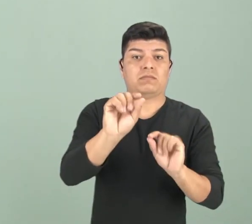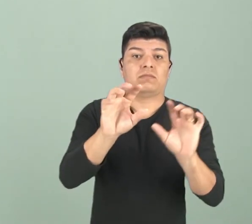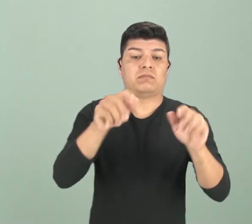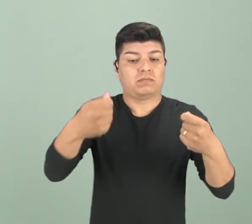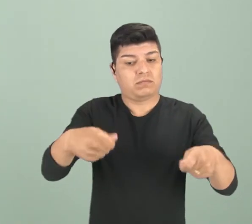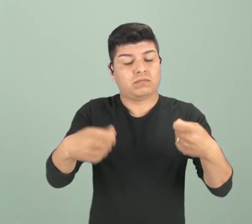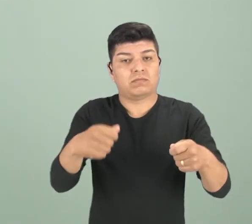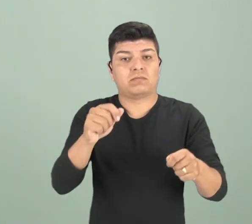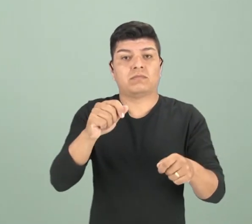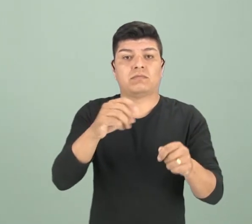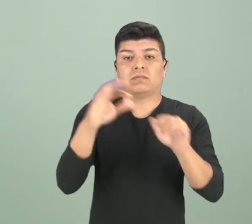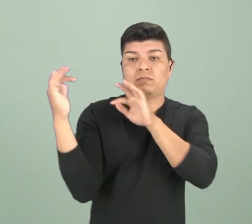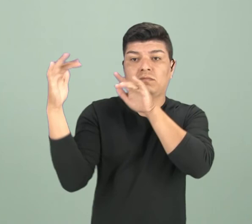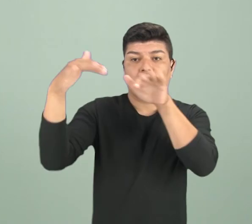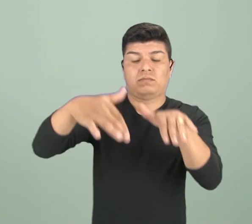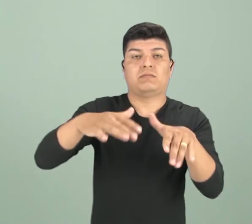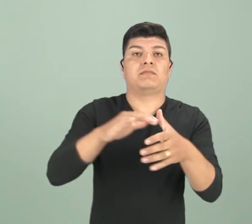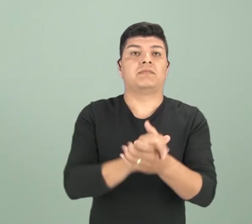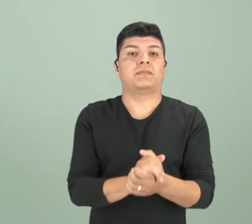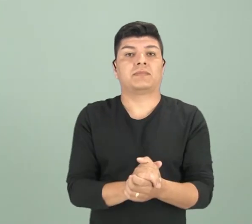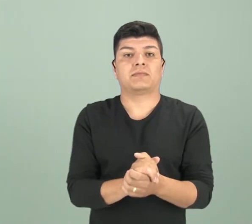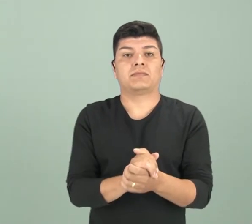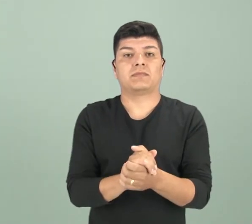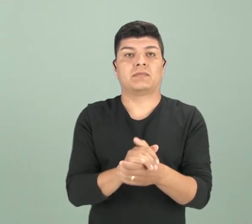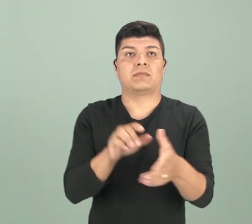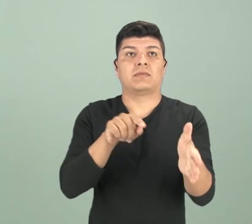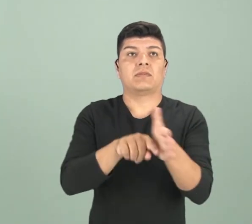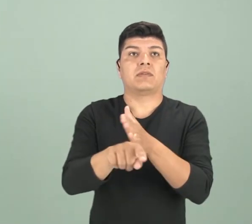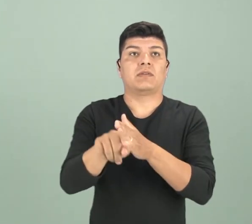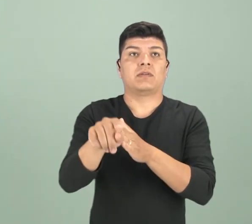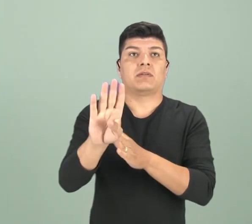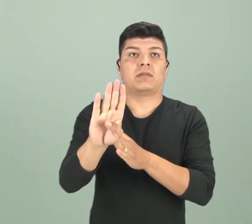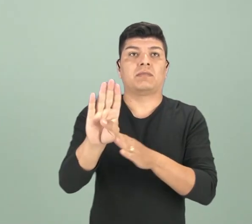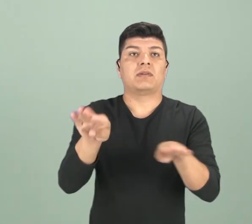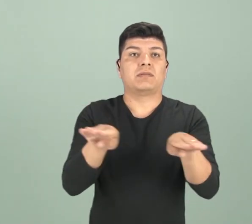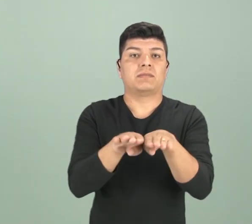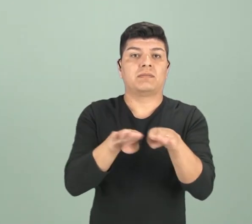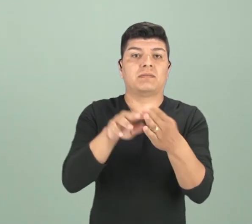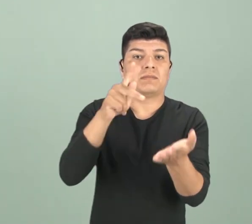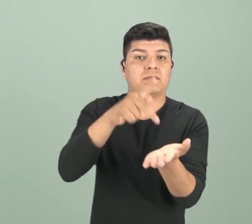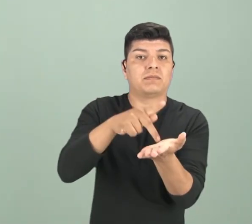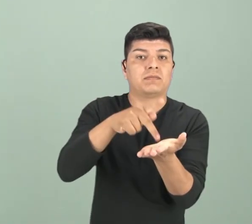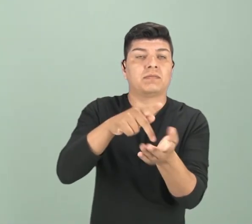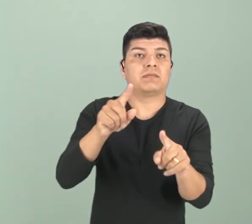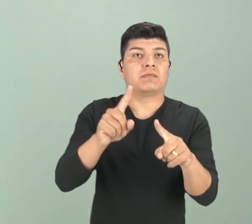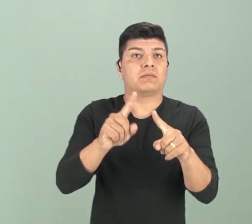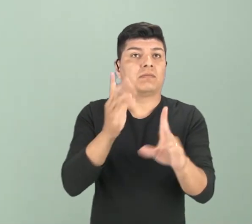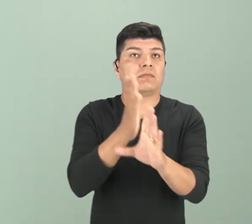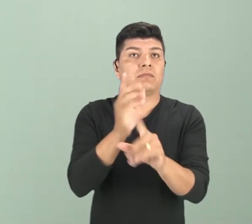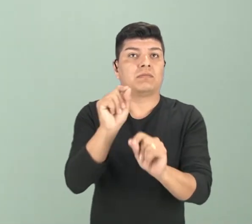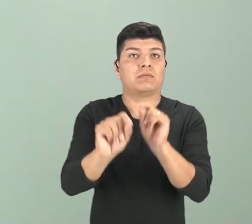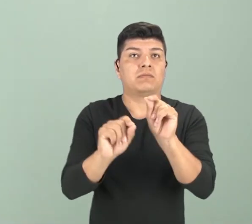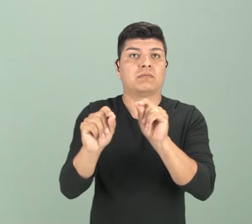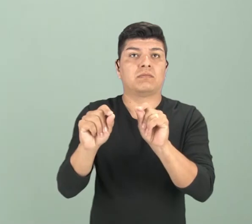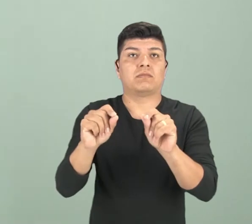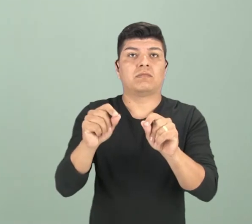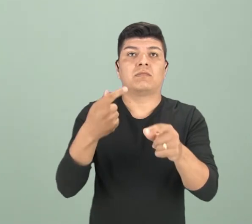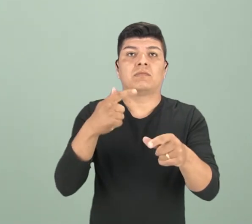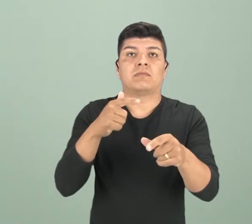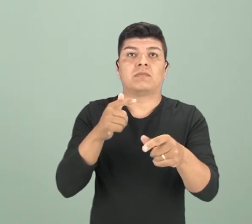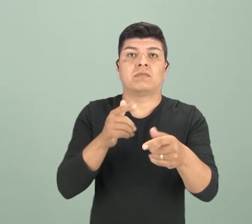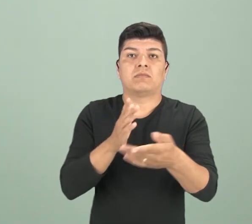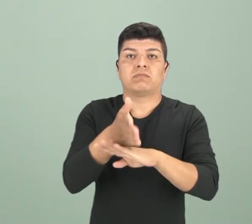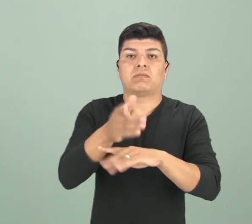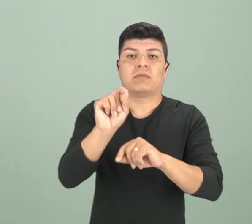diminuindo assim a necessidade de migração. A questão B também é verdadeira, em razão do avanço